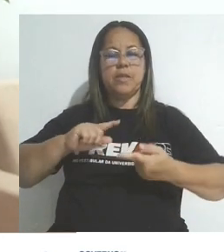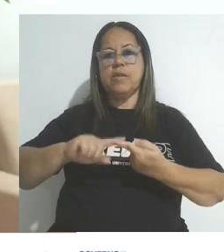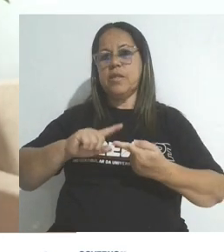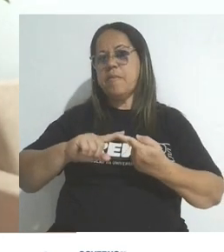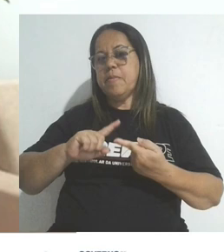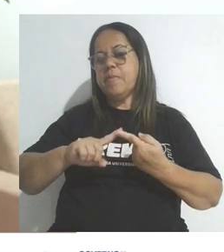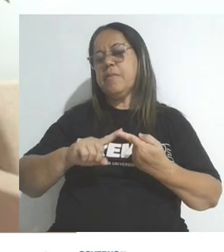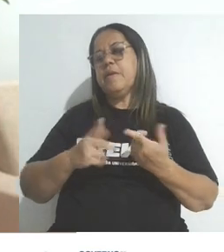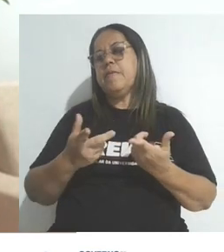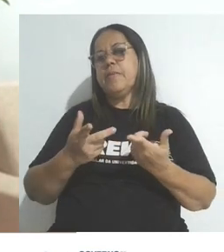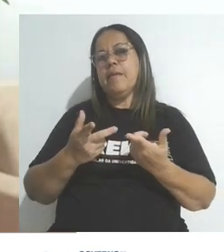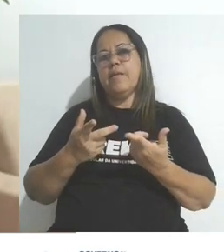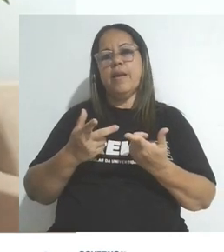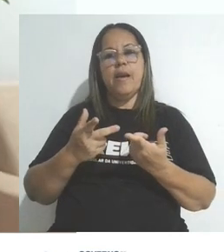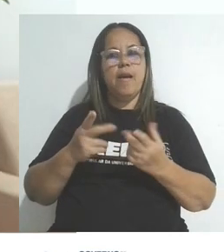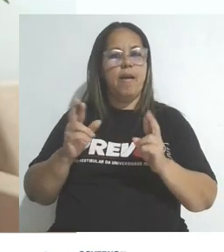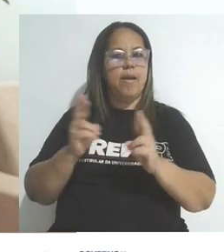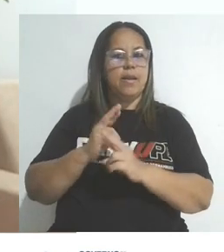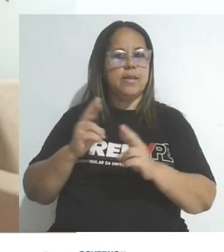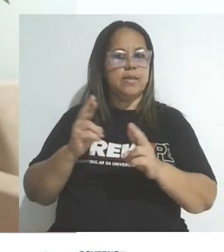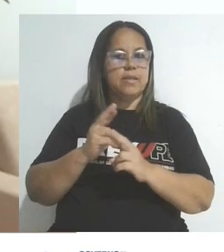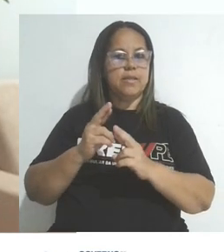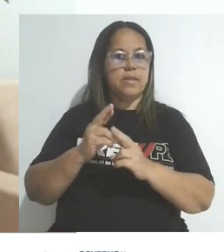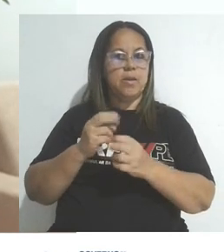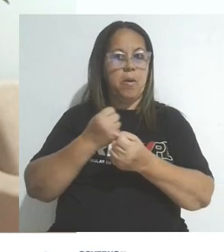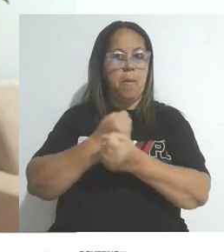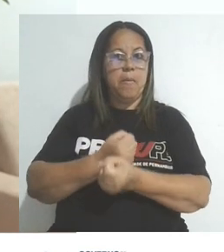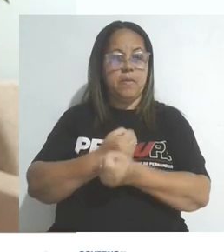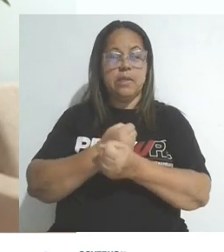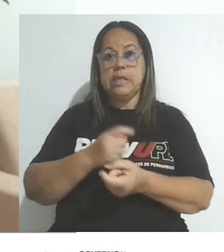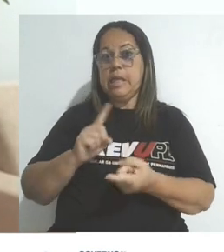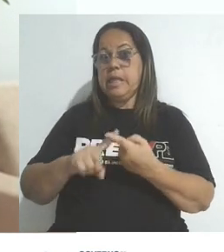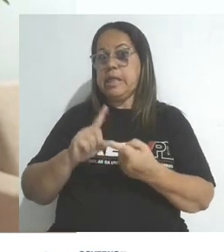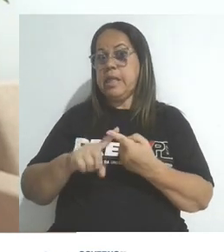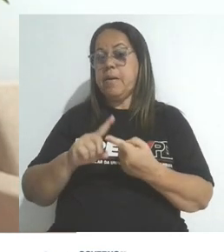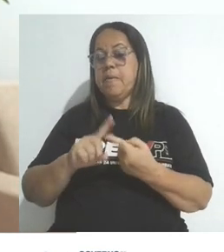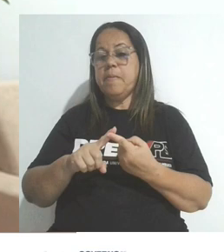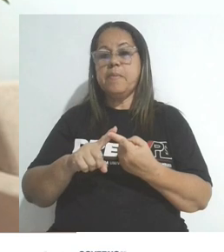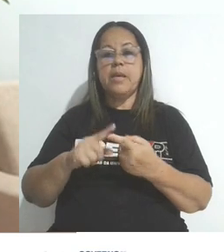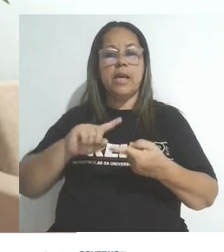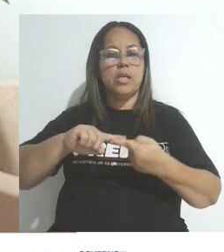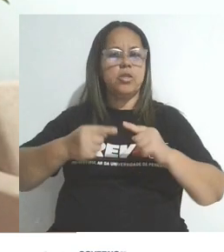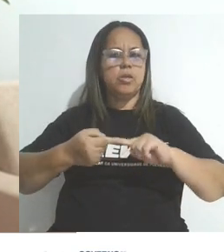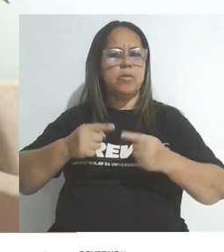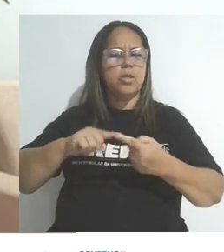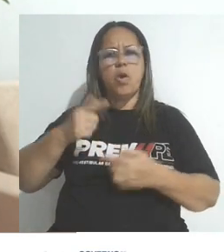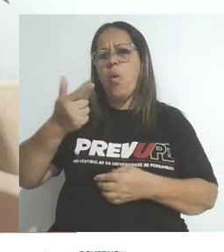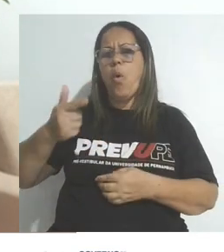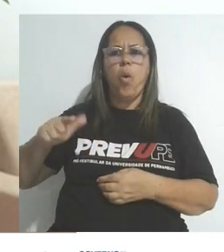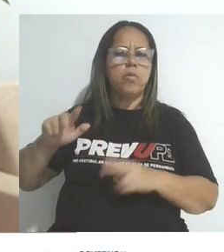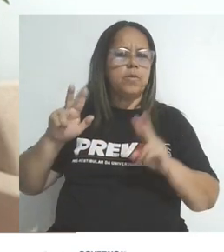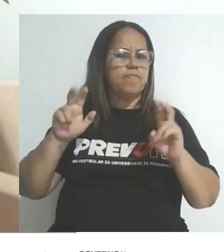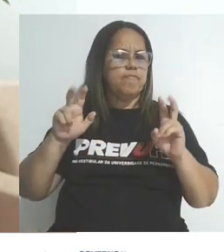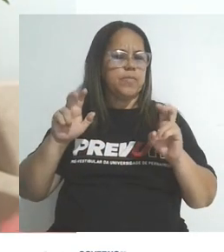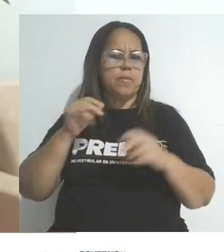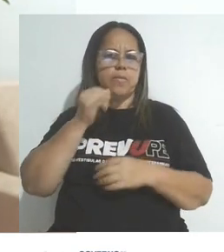também da relação com a densidade, e sobretudo também essa geometria relacionando com outras unidades temáticas, como